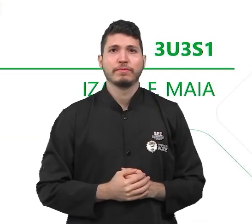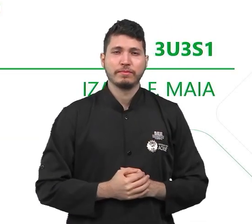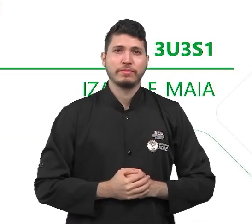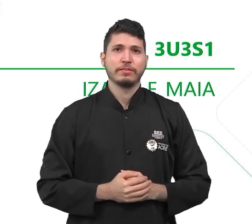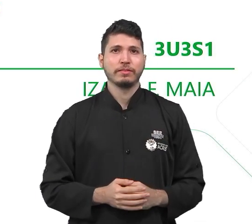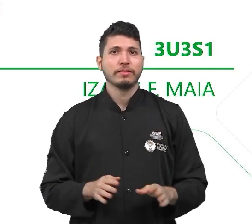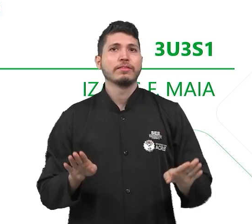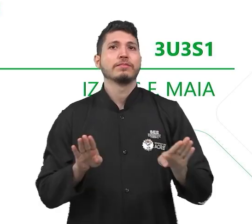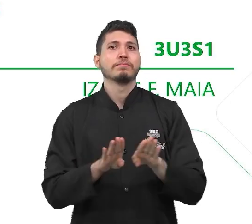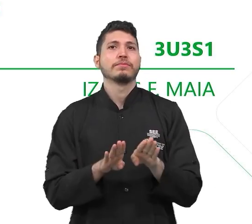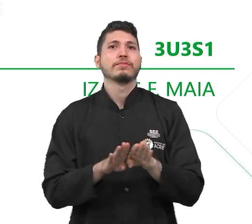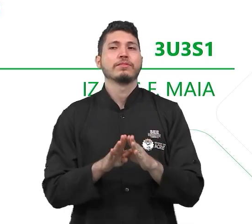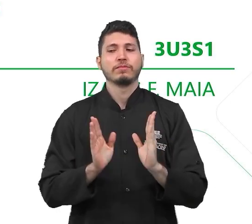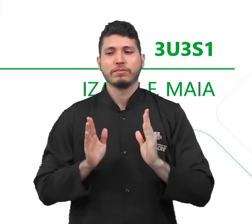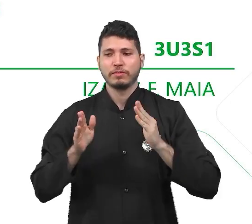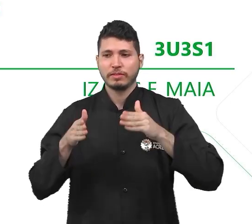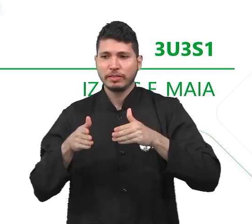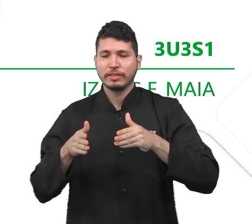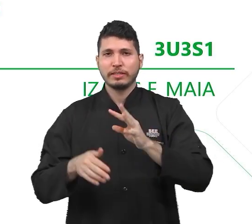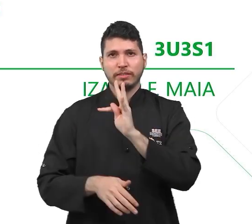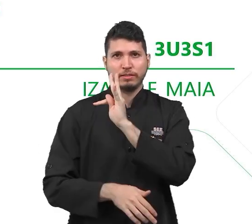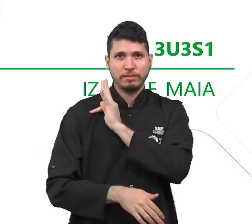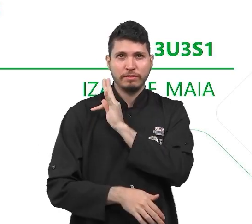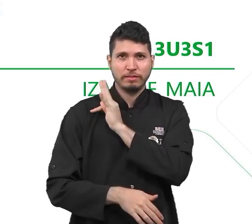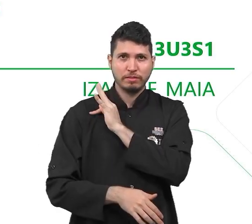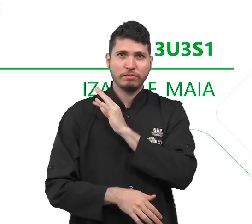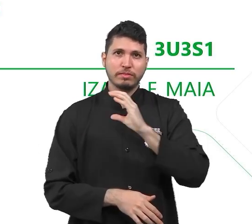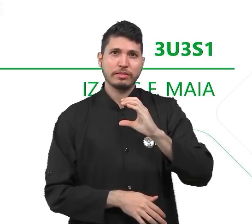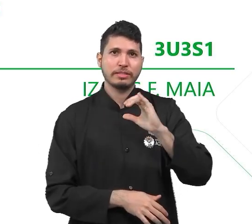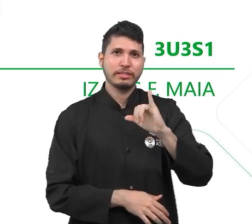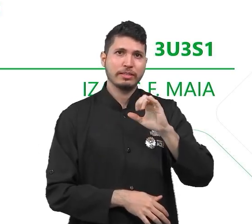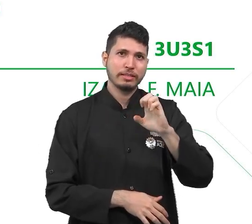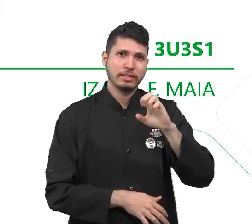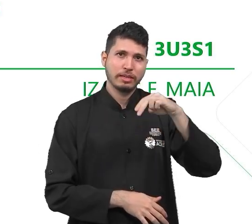vamos tratar da técnica e do cientificismo.